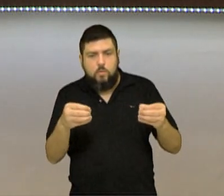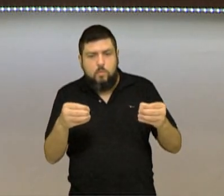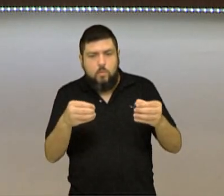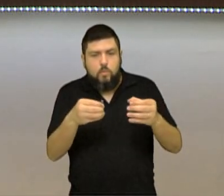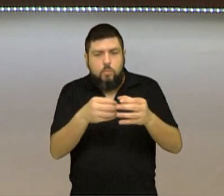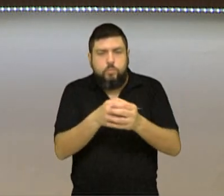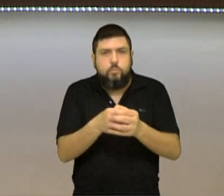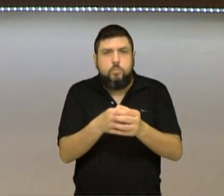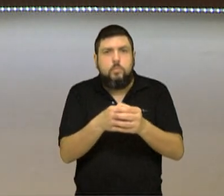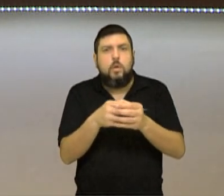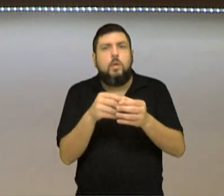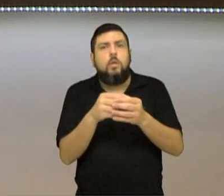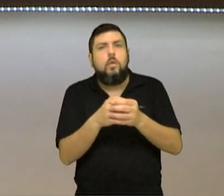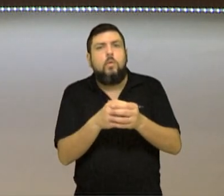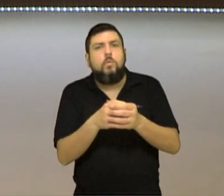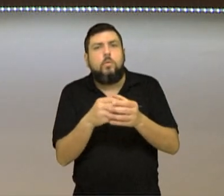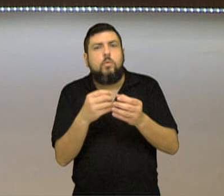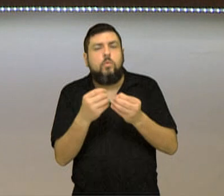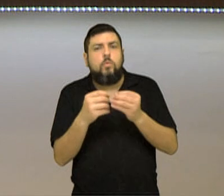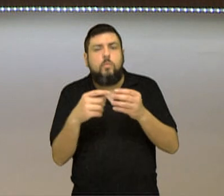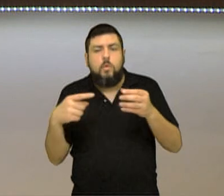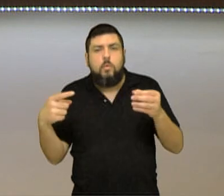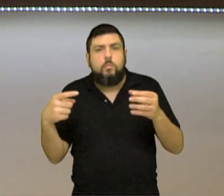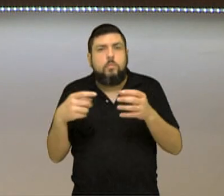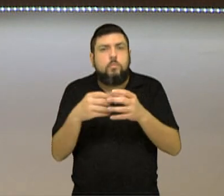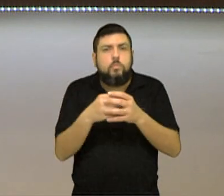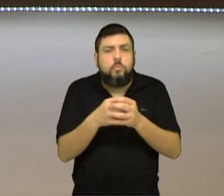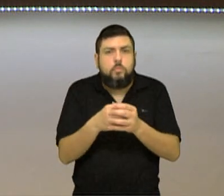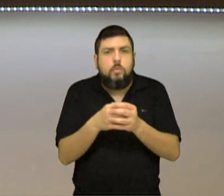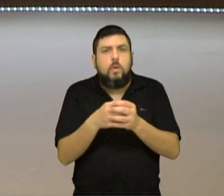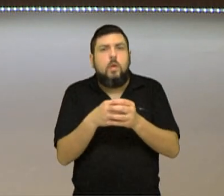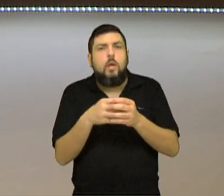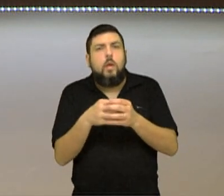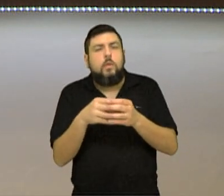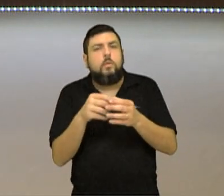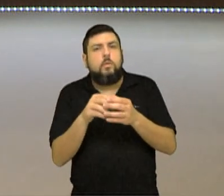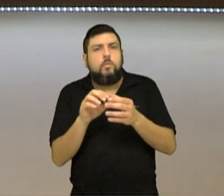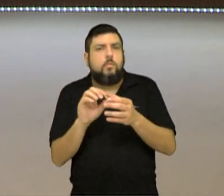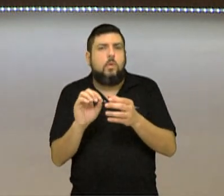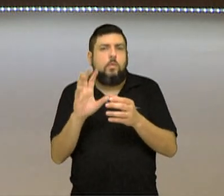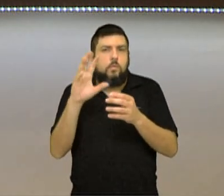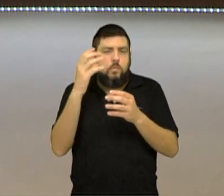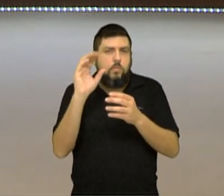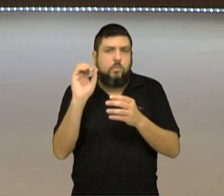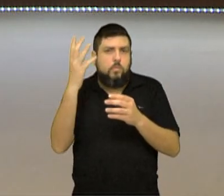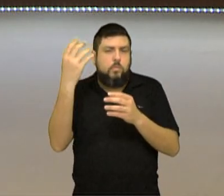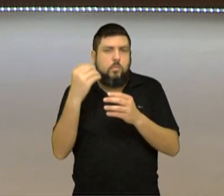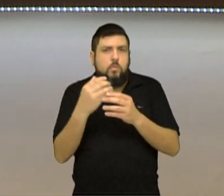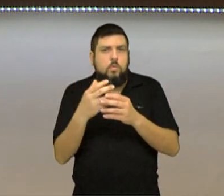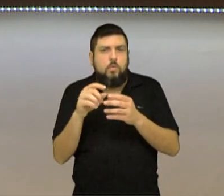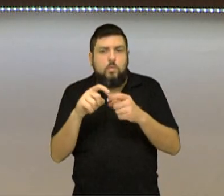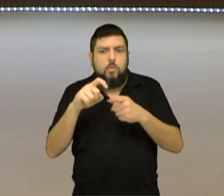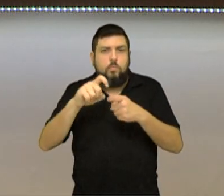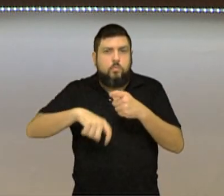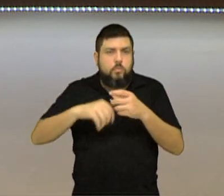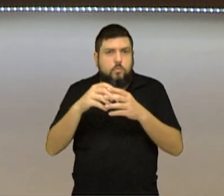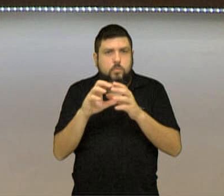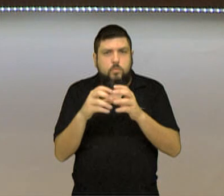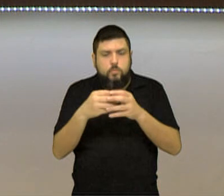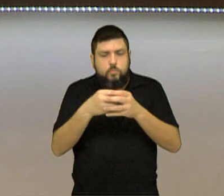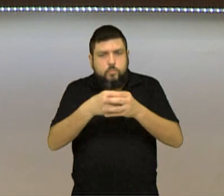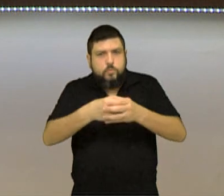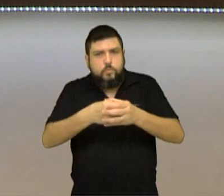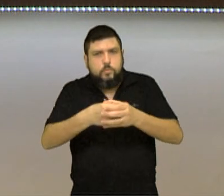tá? Através do processo de fecundação, da reprodução que vai ocorrer, a reprodução sexuada que vai